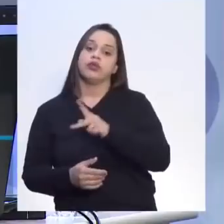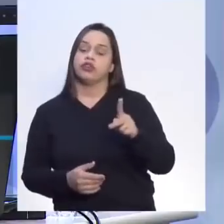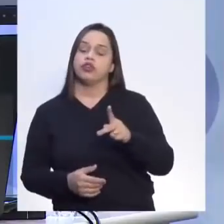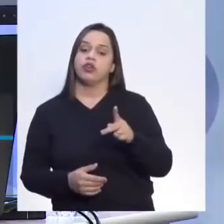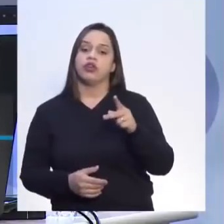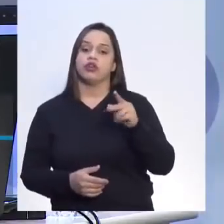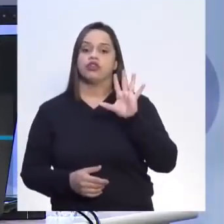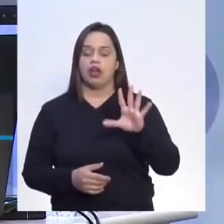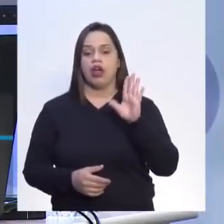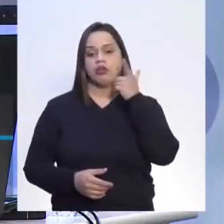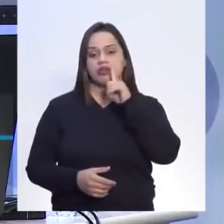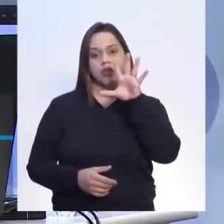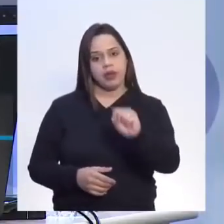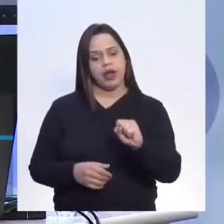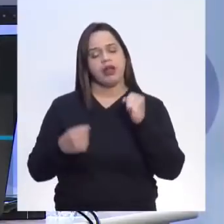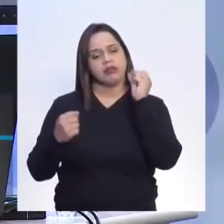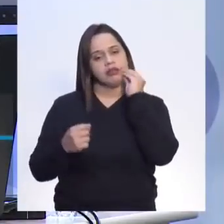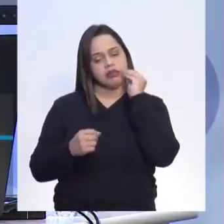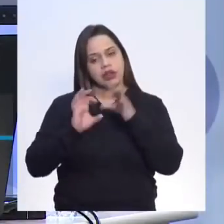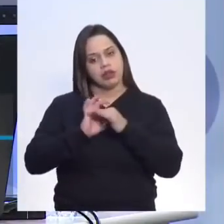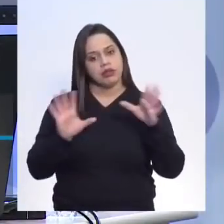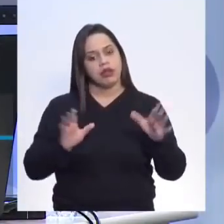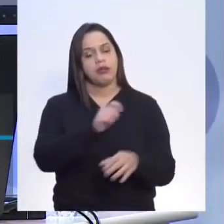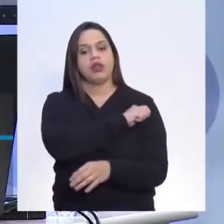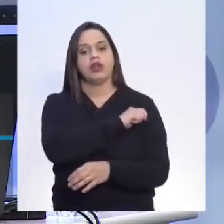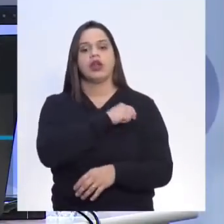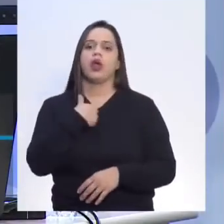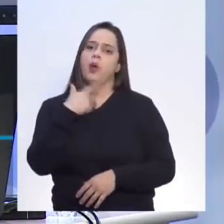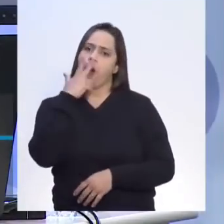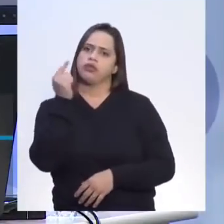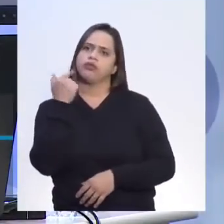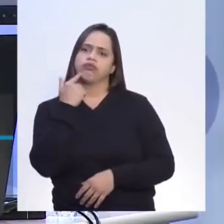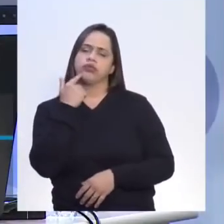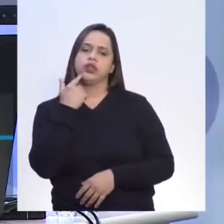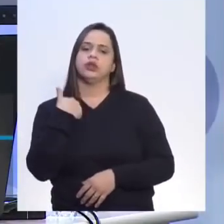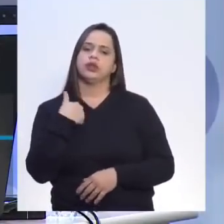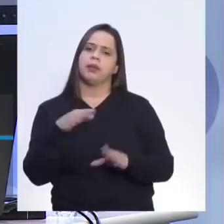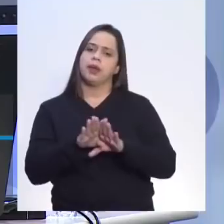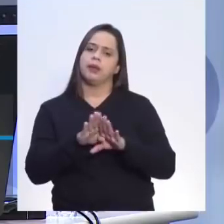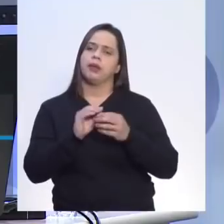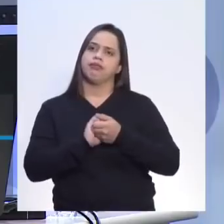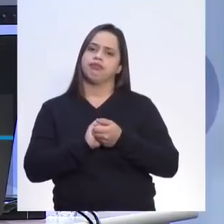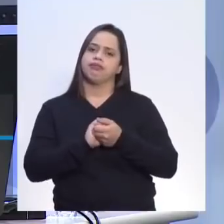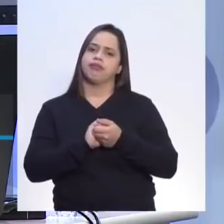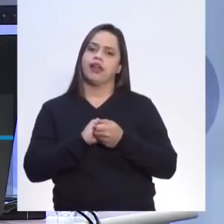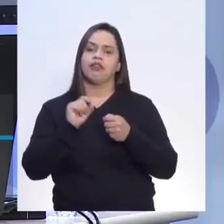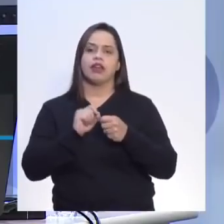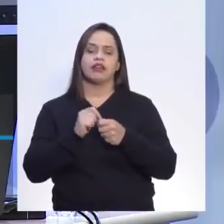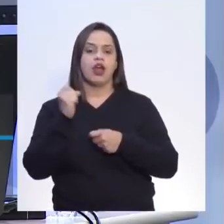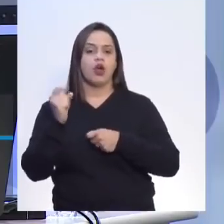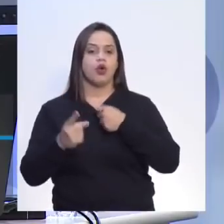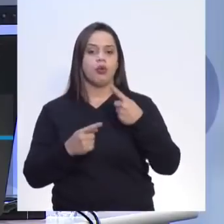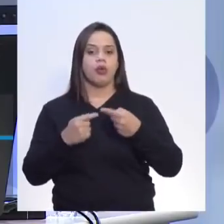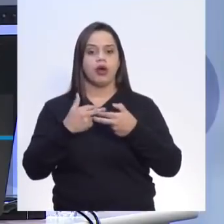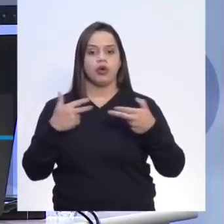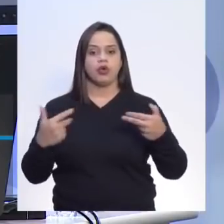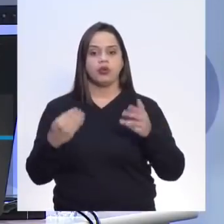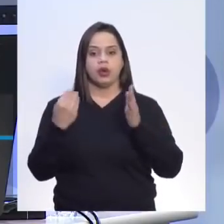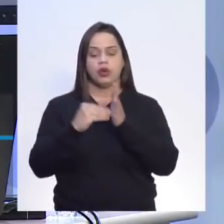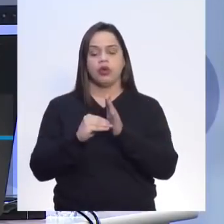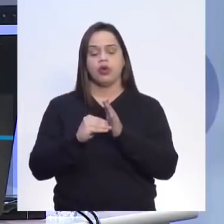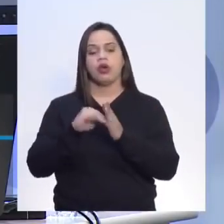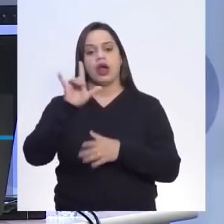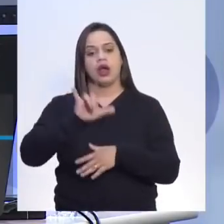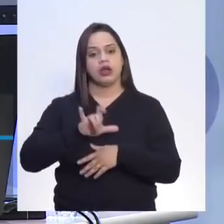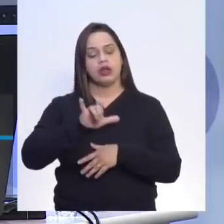disponibilizar para o aluno, certo, Andréia? Eu acho que eu também posso, de repente, tentar fazer alguma coisa para colocar lá no Insta,